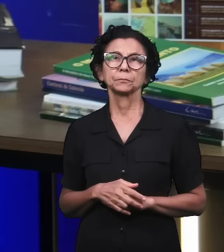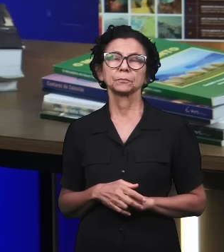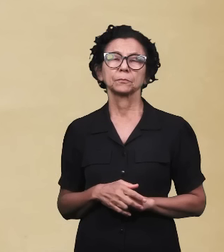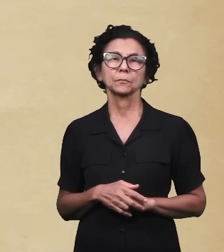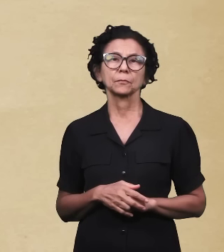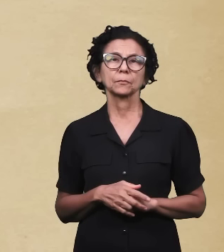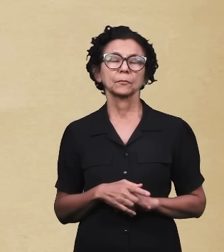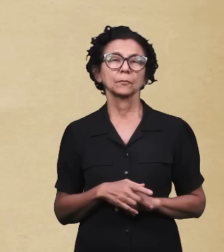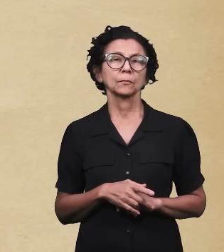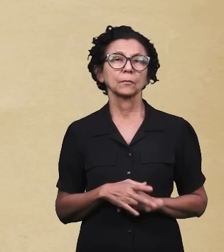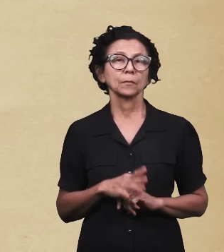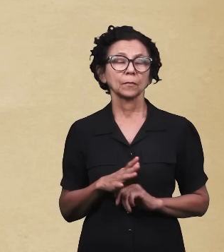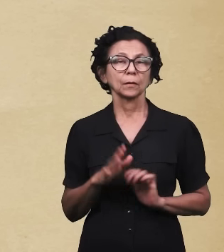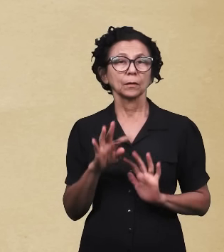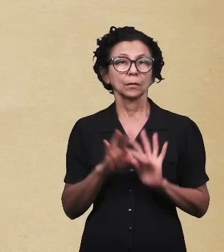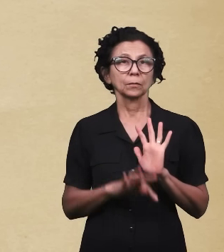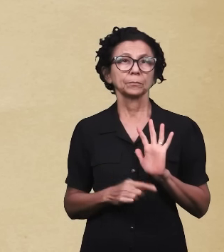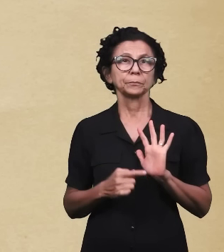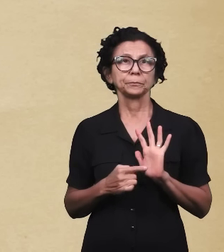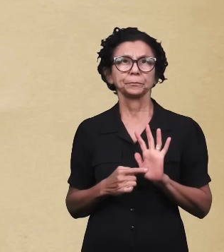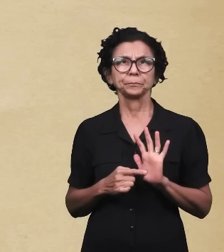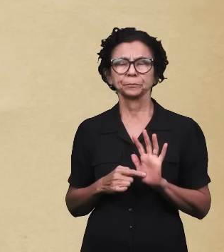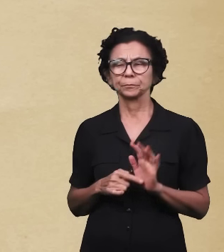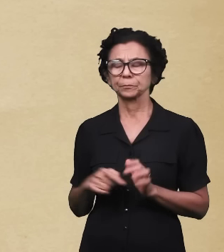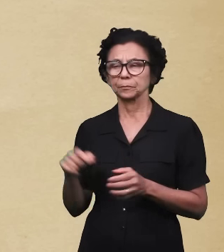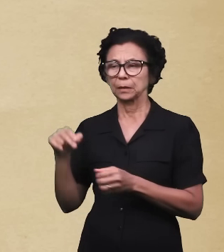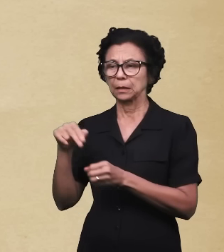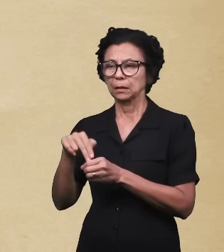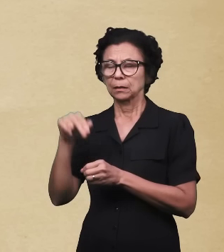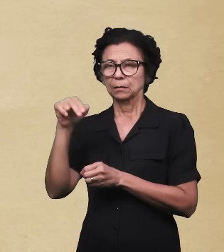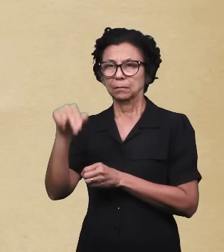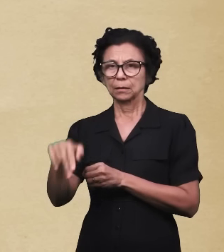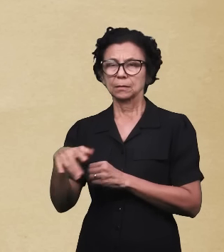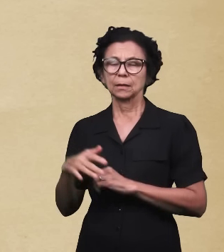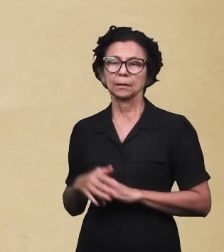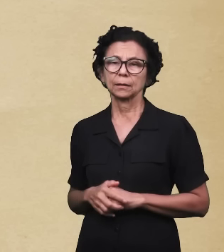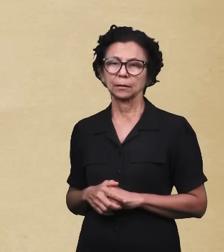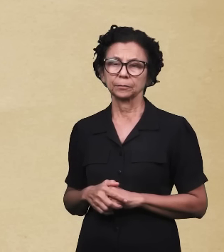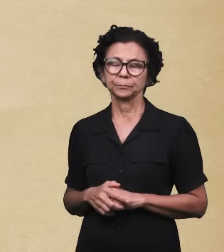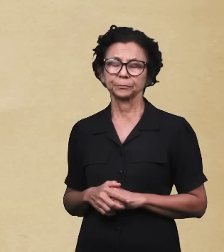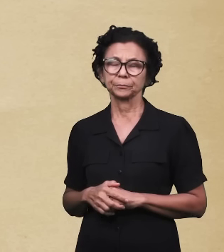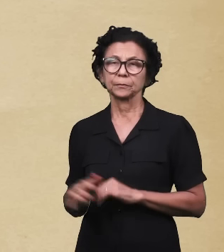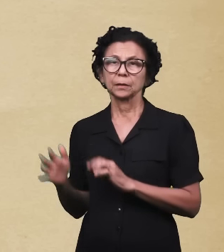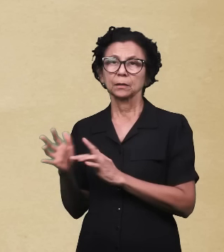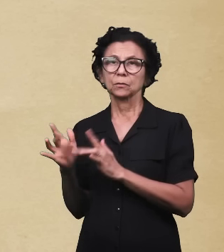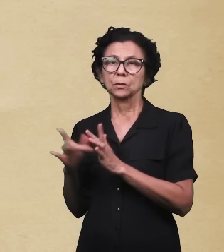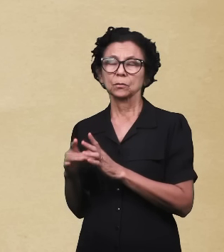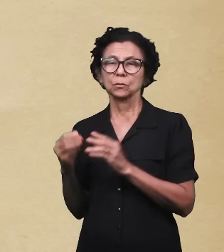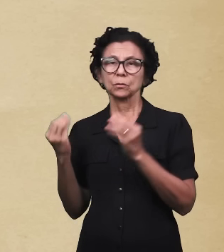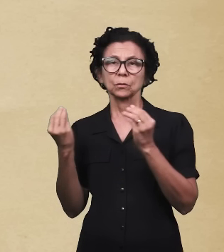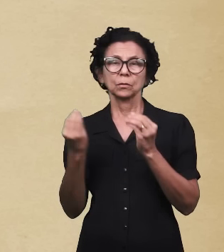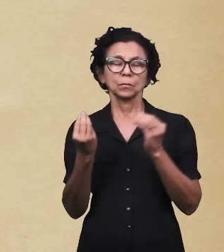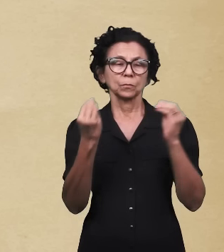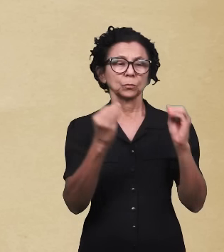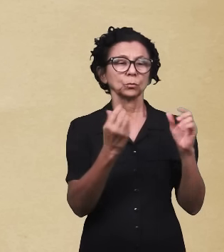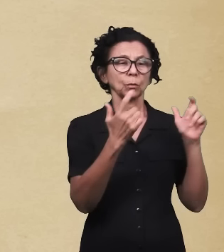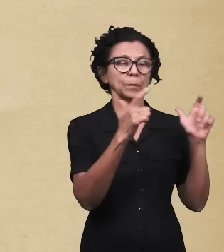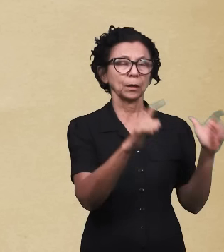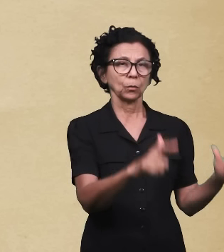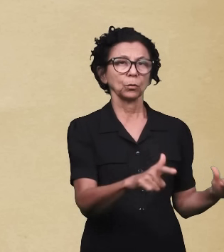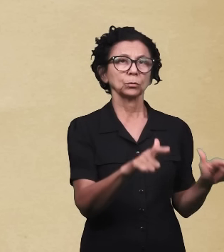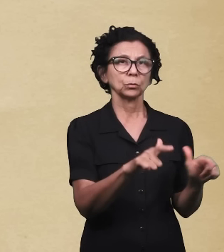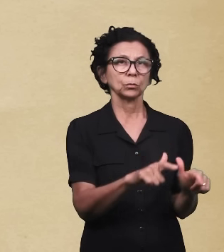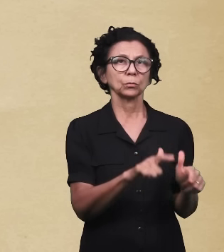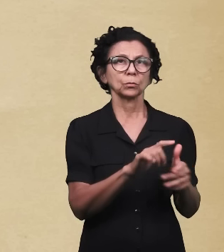e deixando Nazaré, foi habitar em Cafarnaum, cidade marítima, nos confins de Zebulon